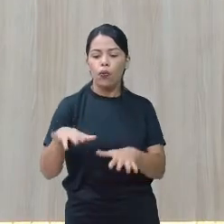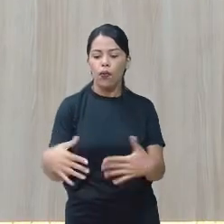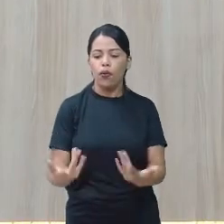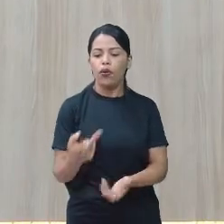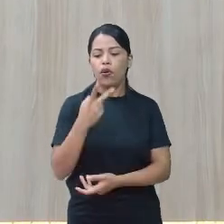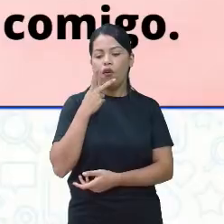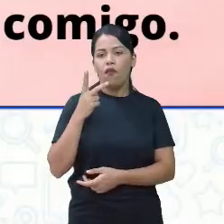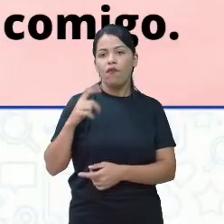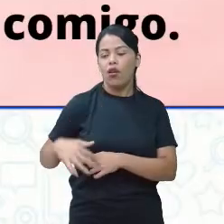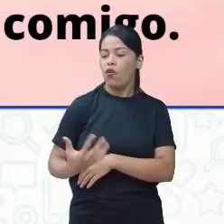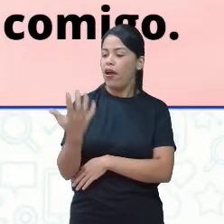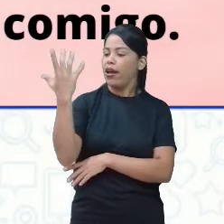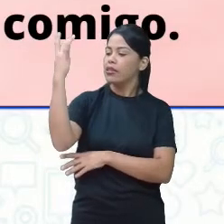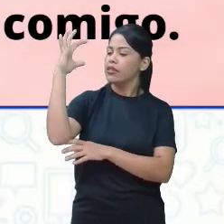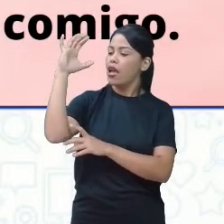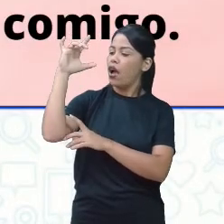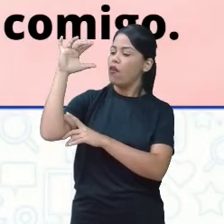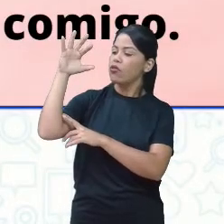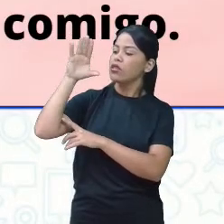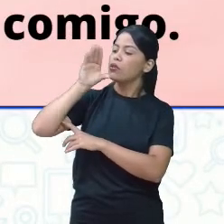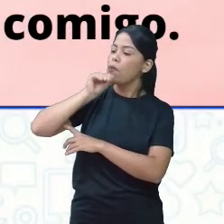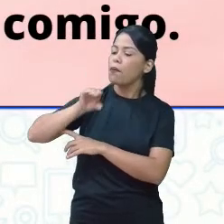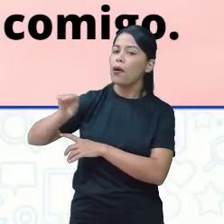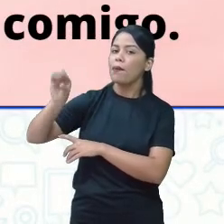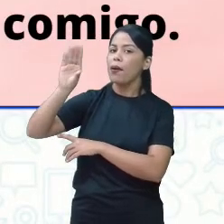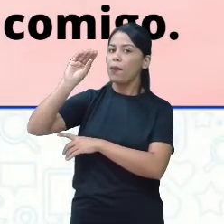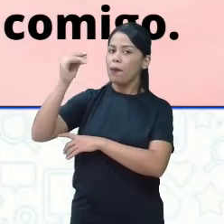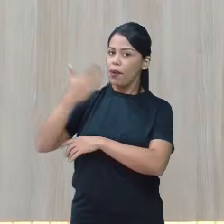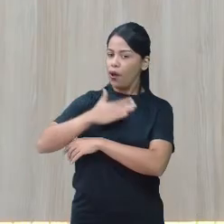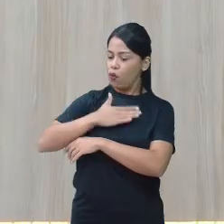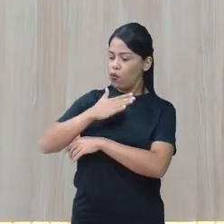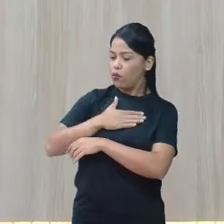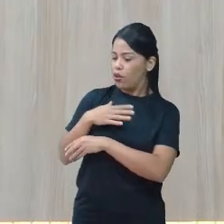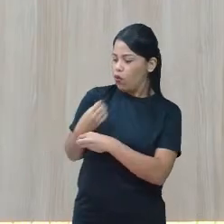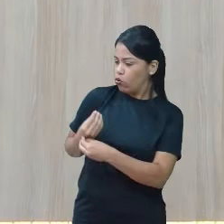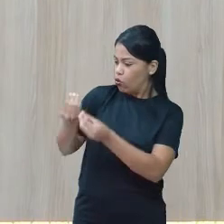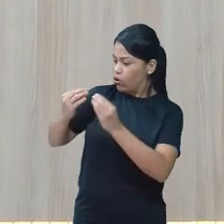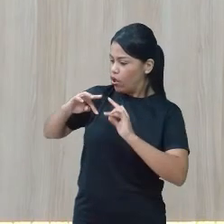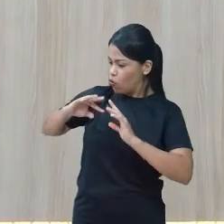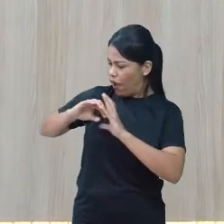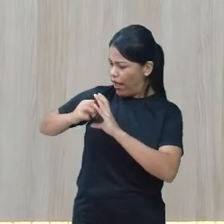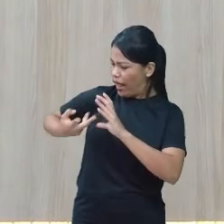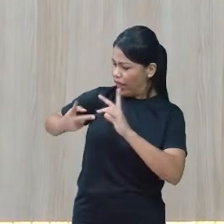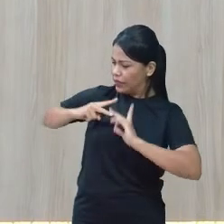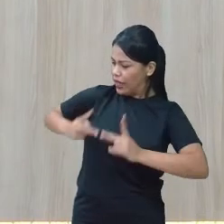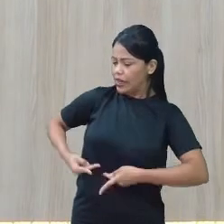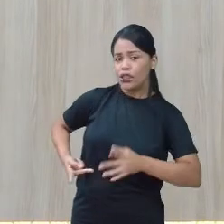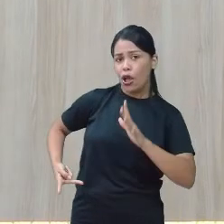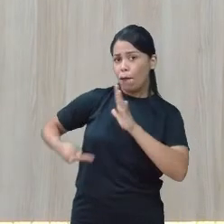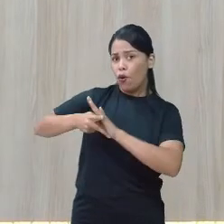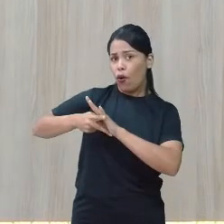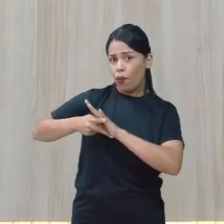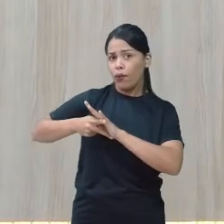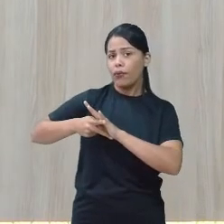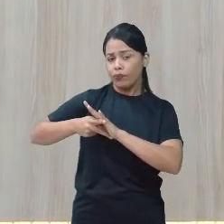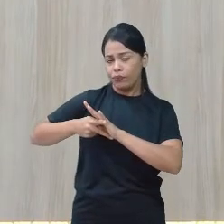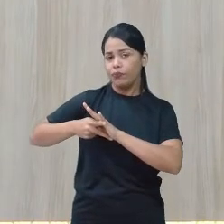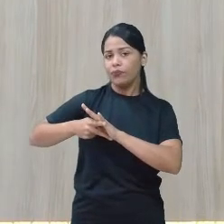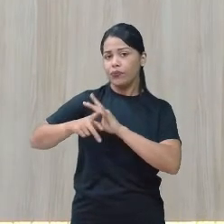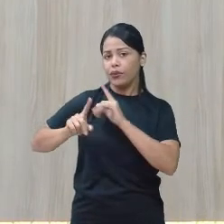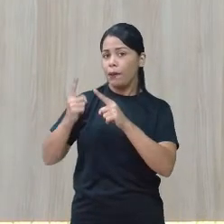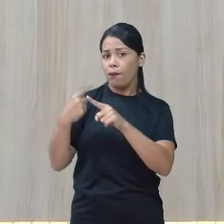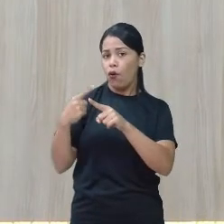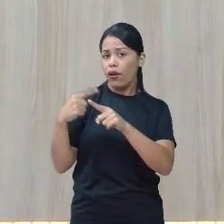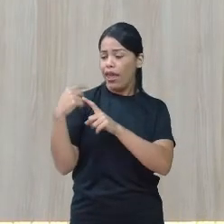as árvores falam comigo, eu estou dando característica humana às árvores, porque as árvores normalmente não falam, né? Mas eu